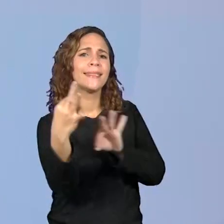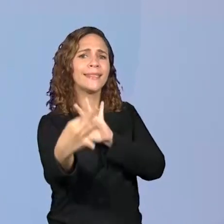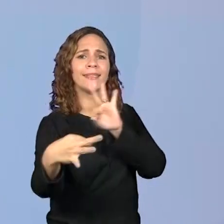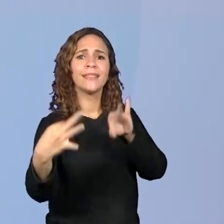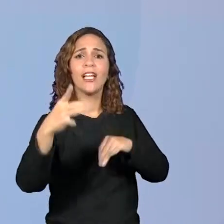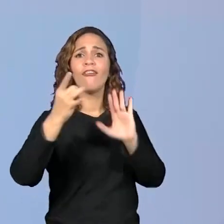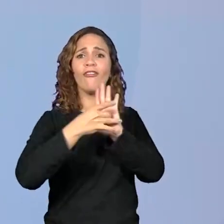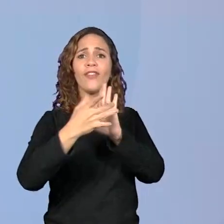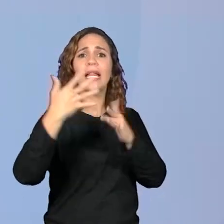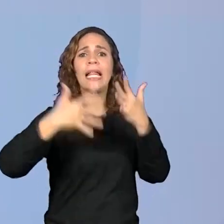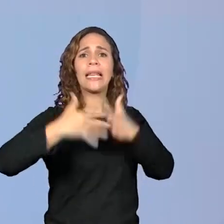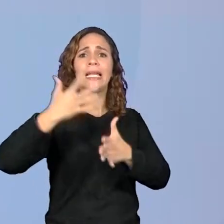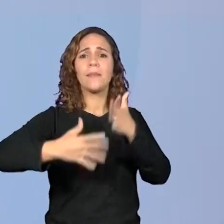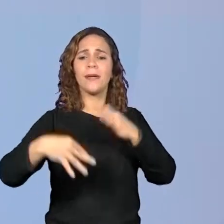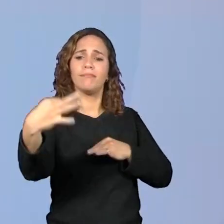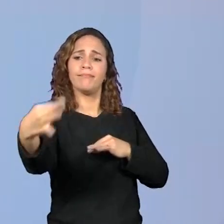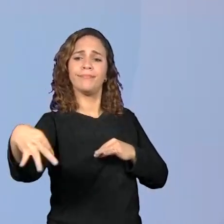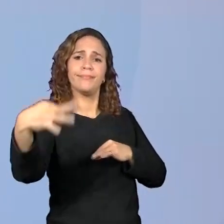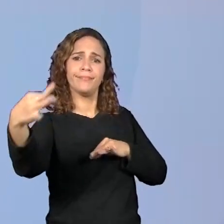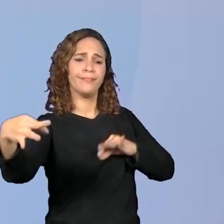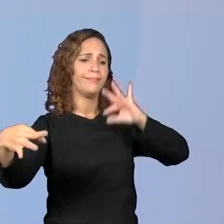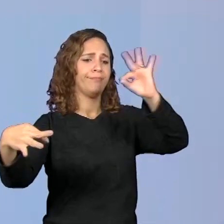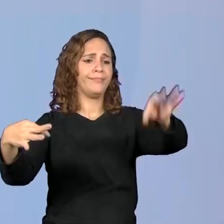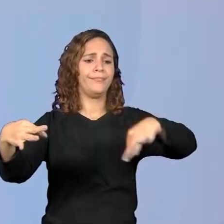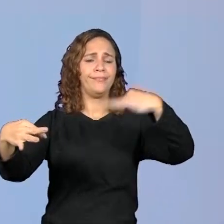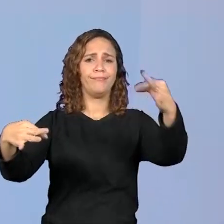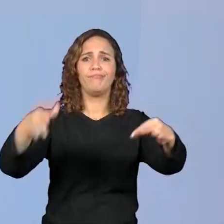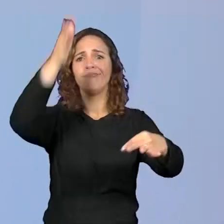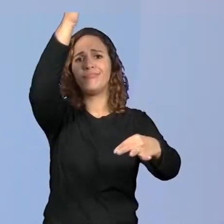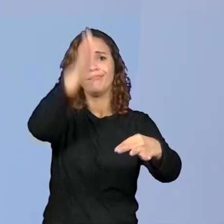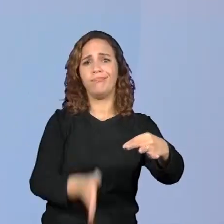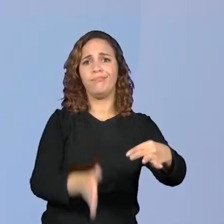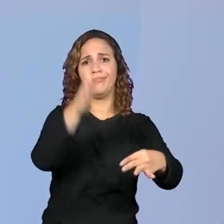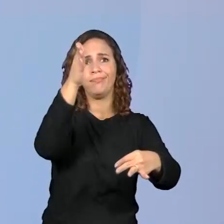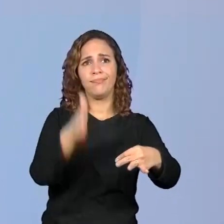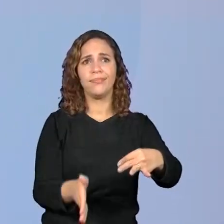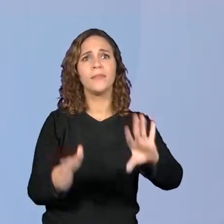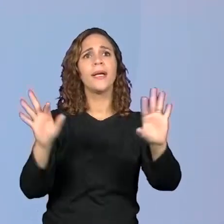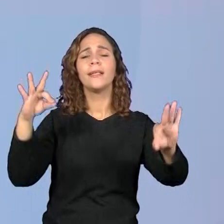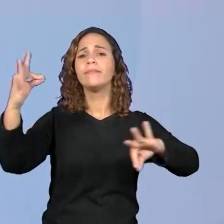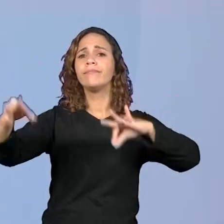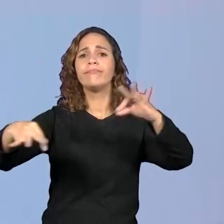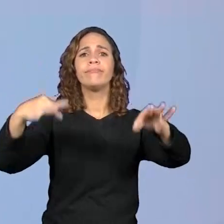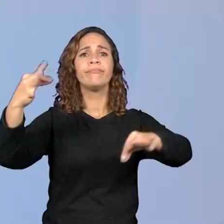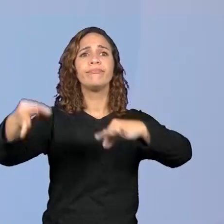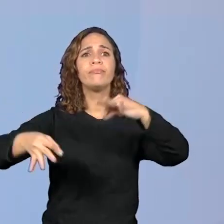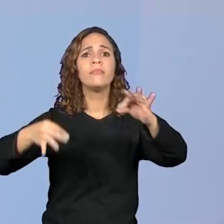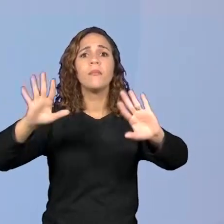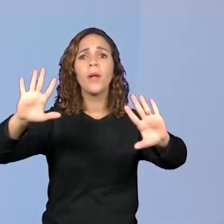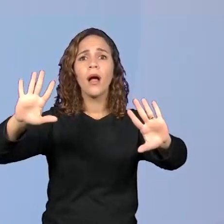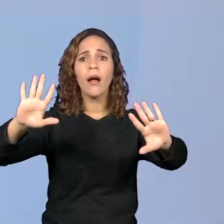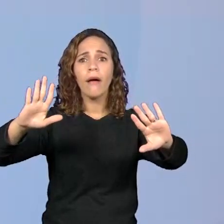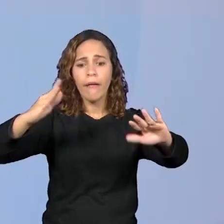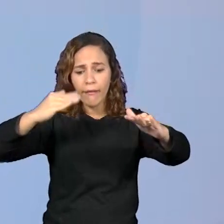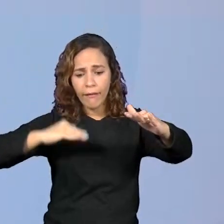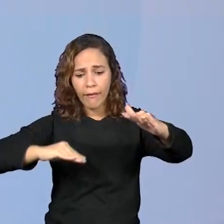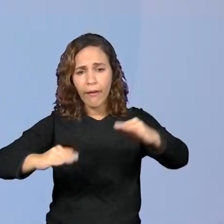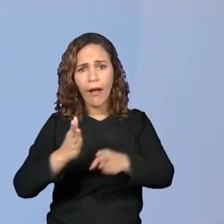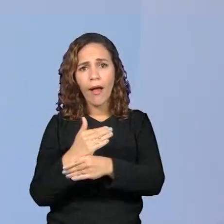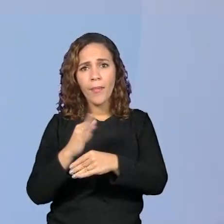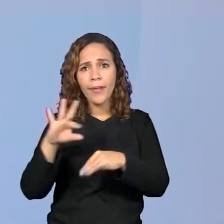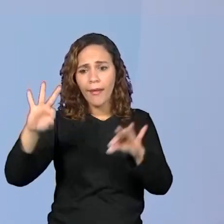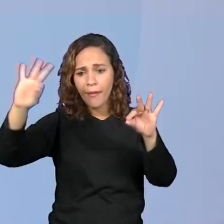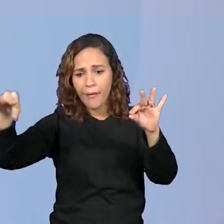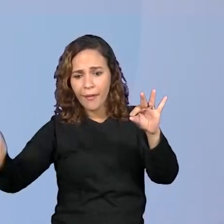do vidro, Nos lados opostos. os lados opostos, e os balões aí, e o vidro e a janela aberta, né, professor? Que dá